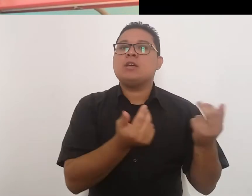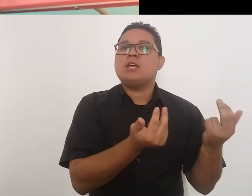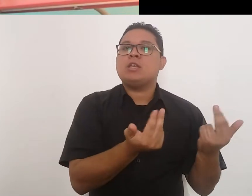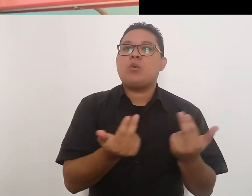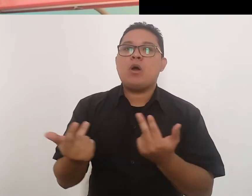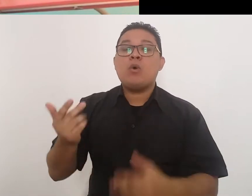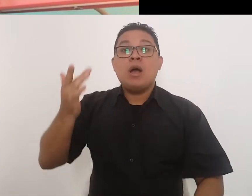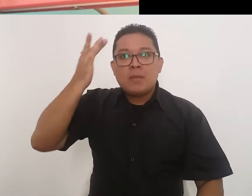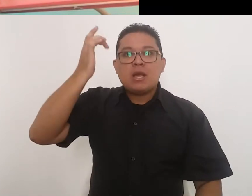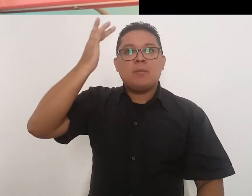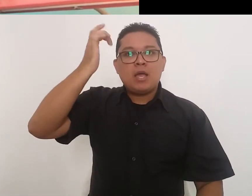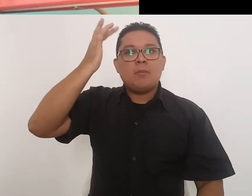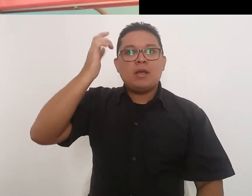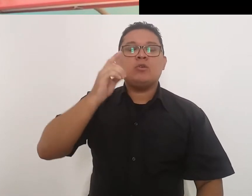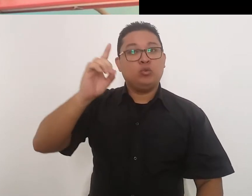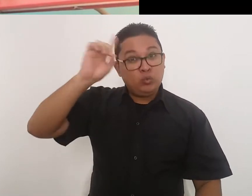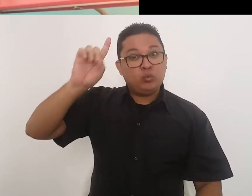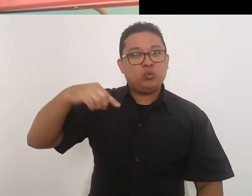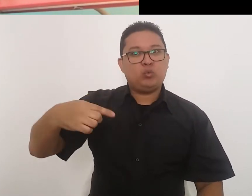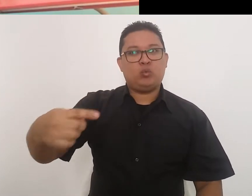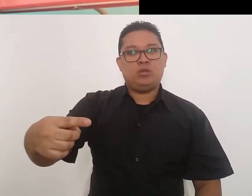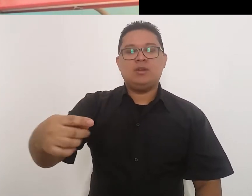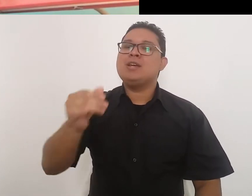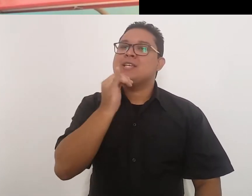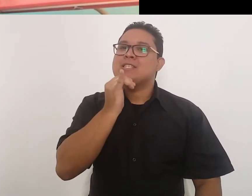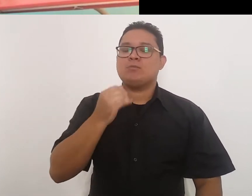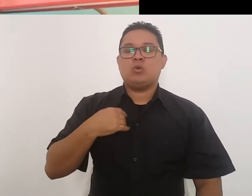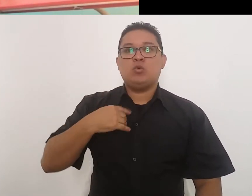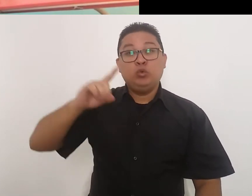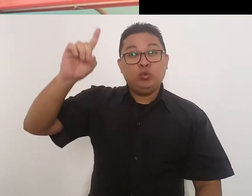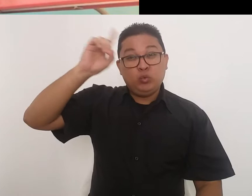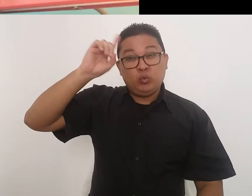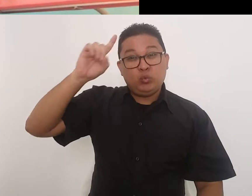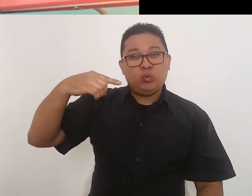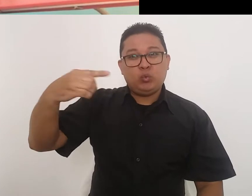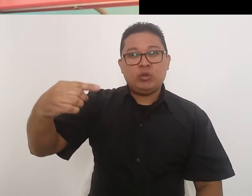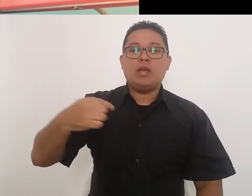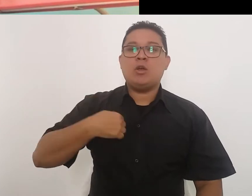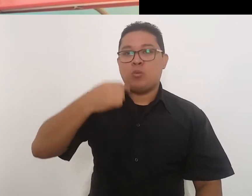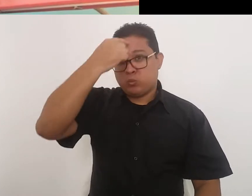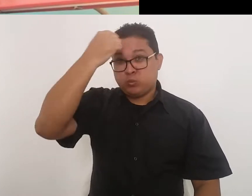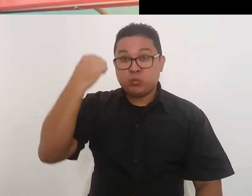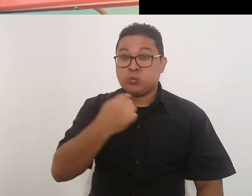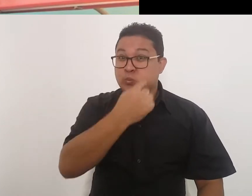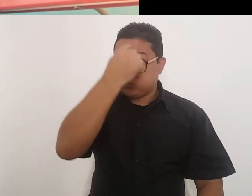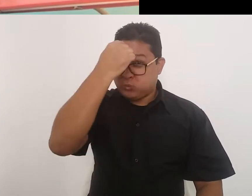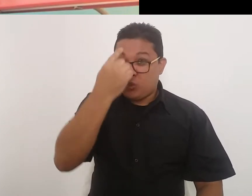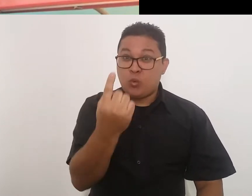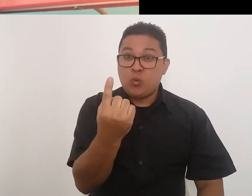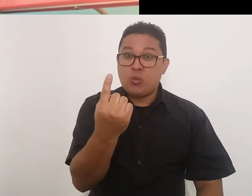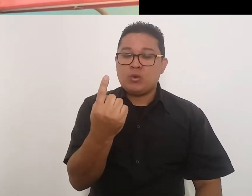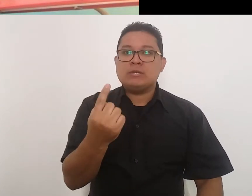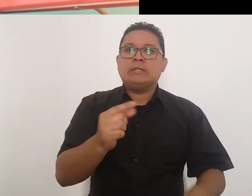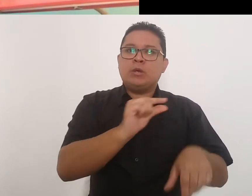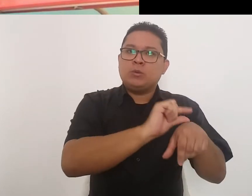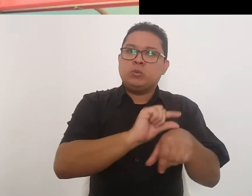que todo dia eu possa estudar pelo menos 1 hora, já é uma forma melhor de organização